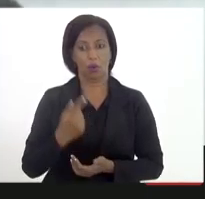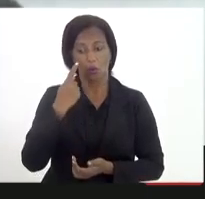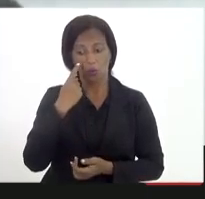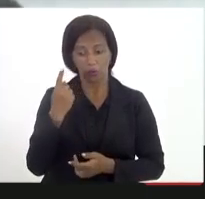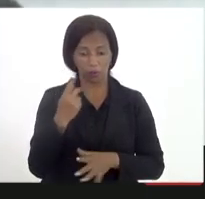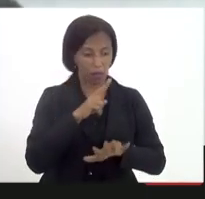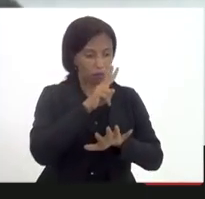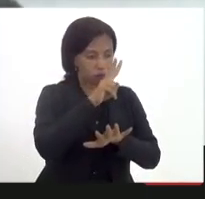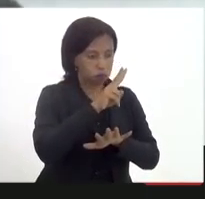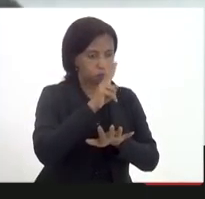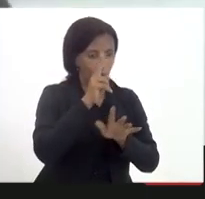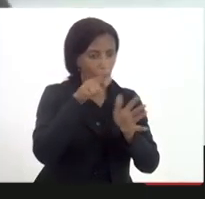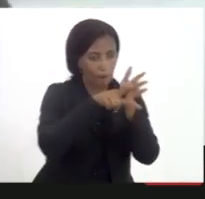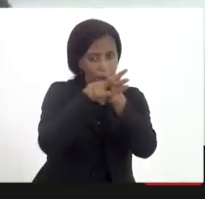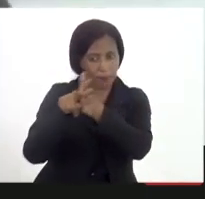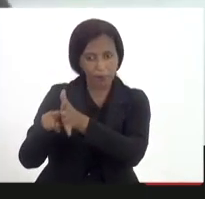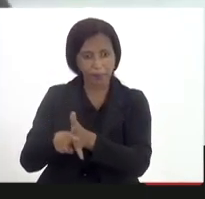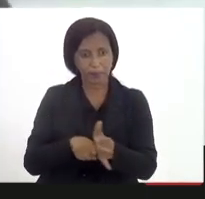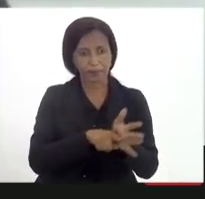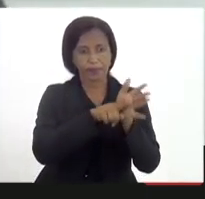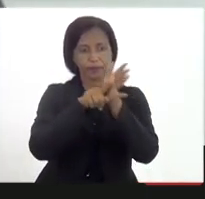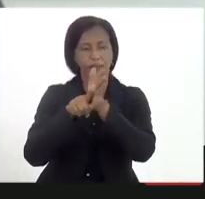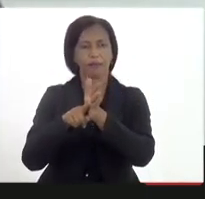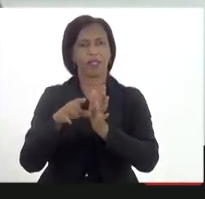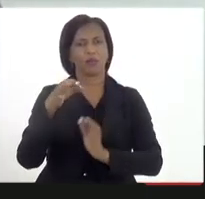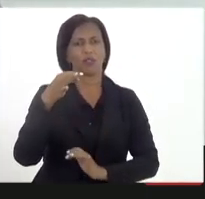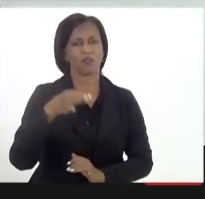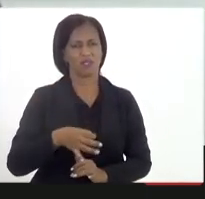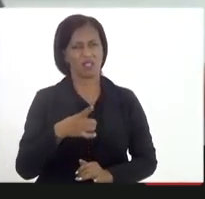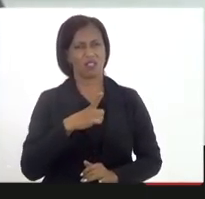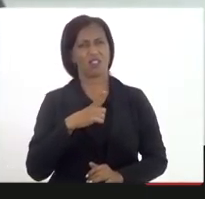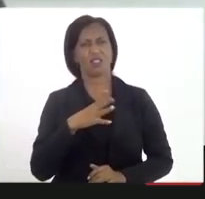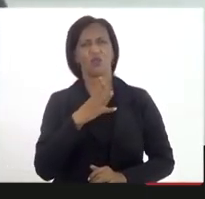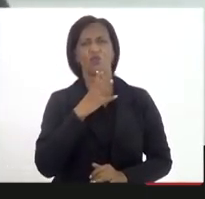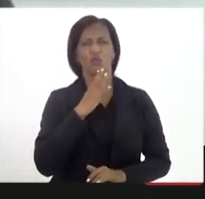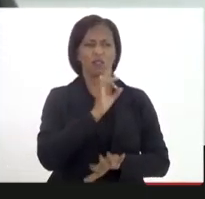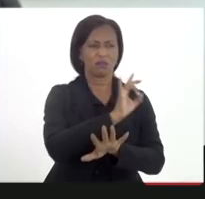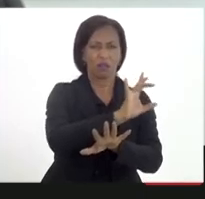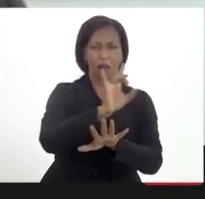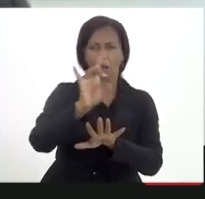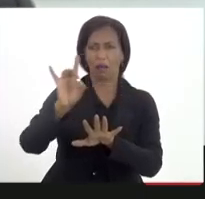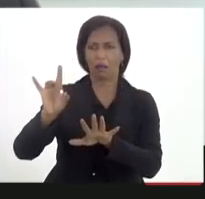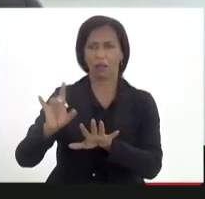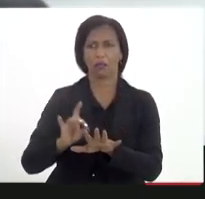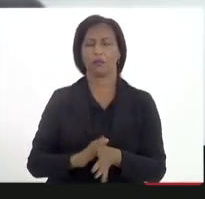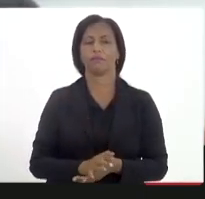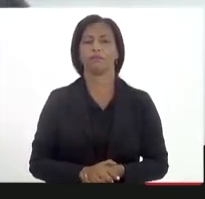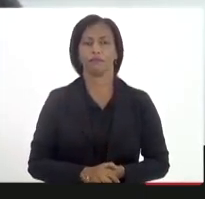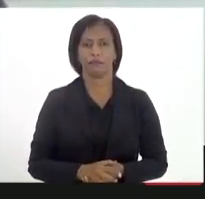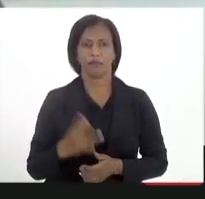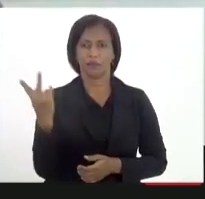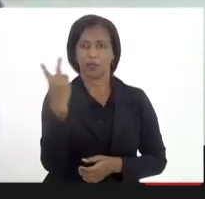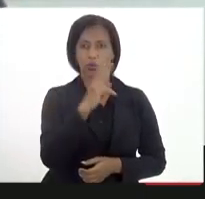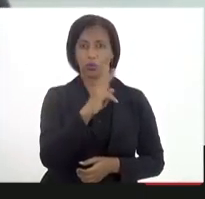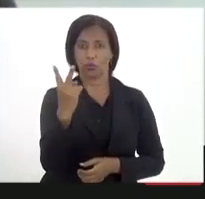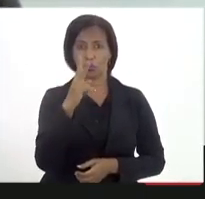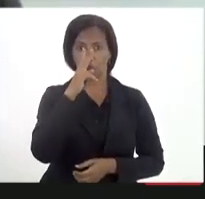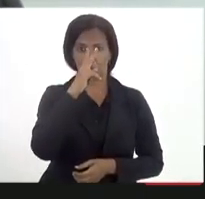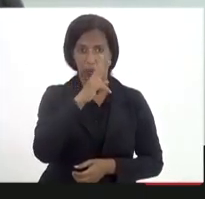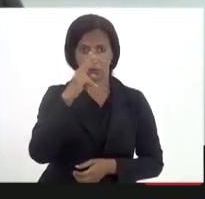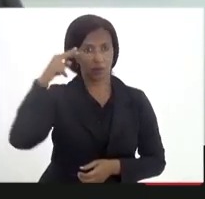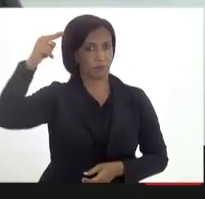revisão e eu tenho certeza absoluta pelo que conheço aqui dos componentes e da ida e do das duas forças